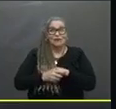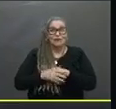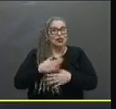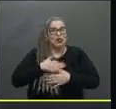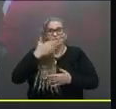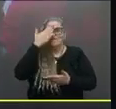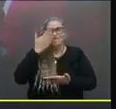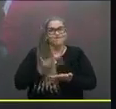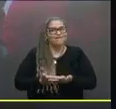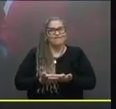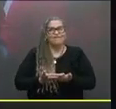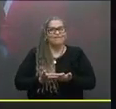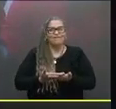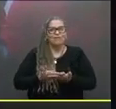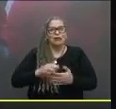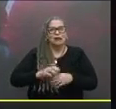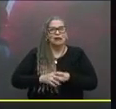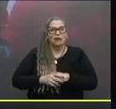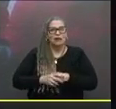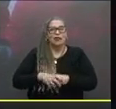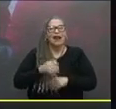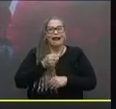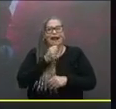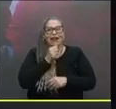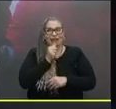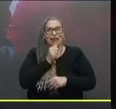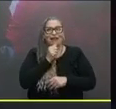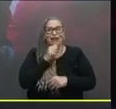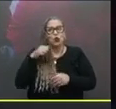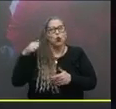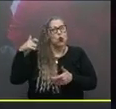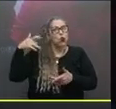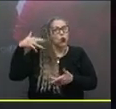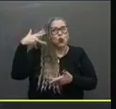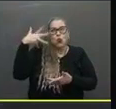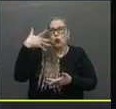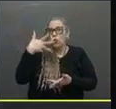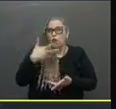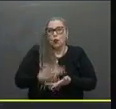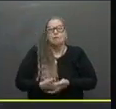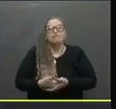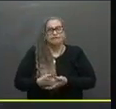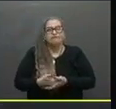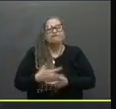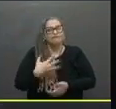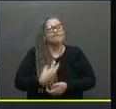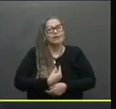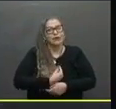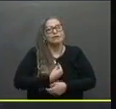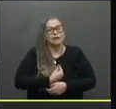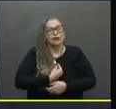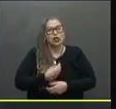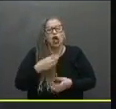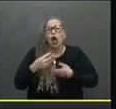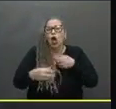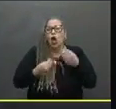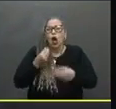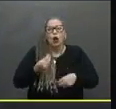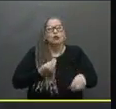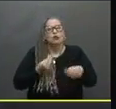Eu não acredito ainda tudo o que passou pela minha vida. Como que eu